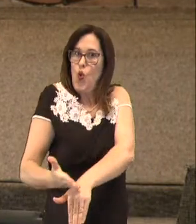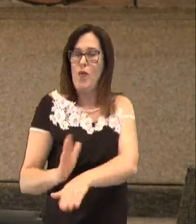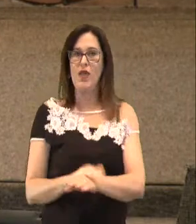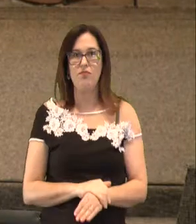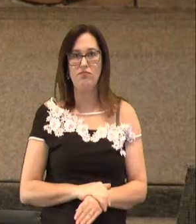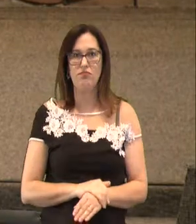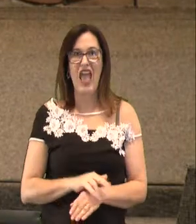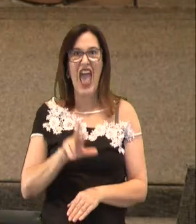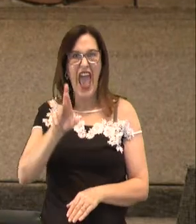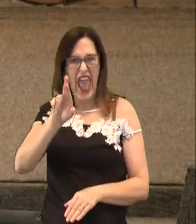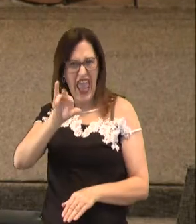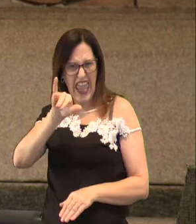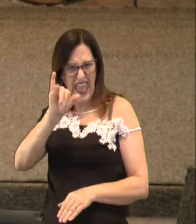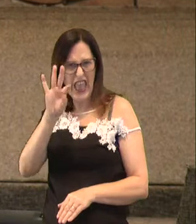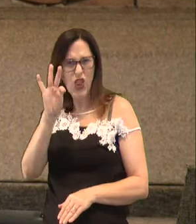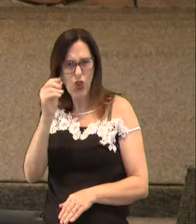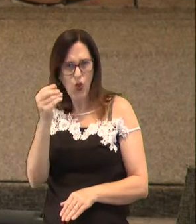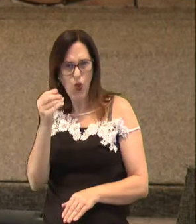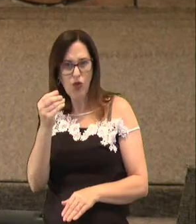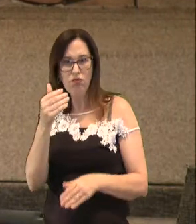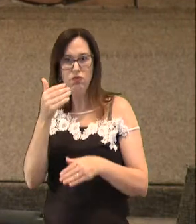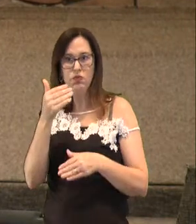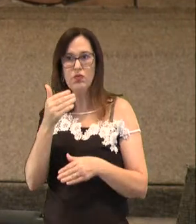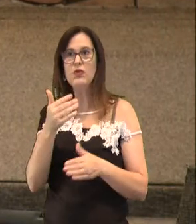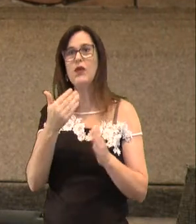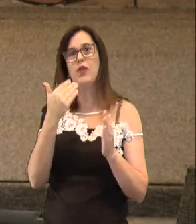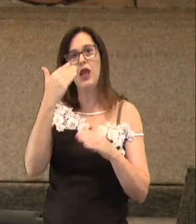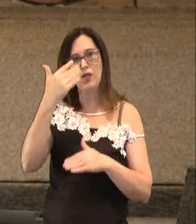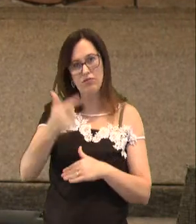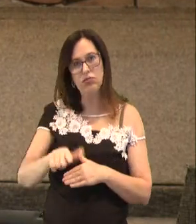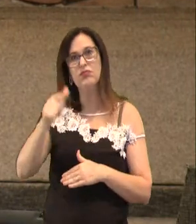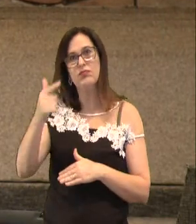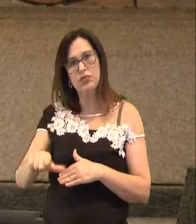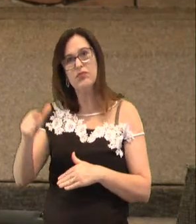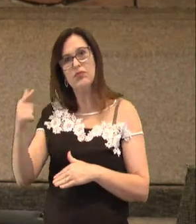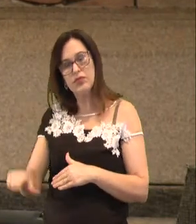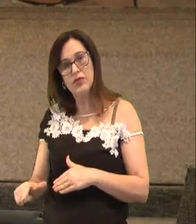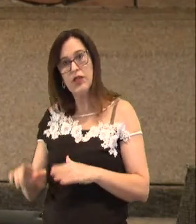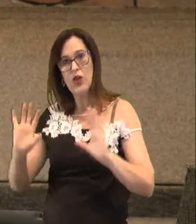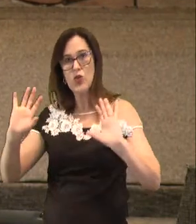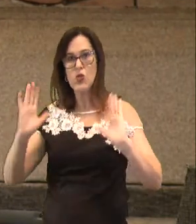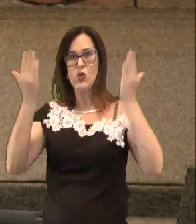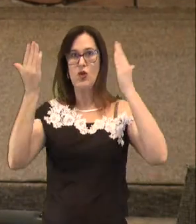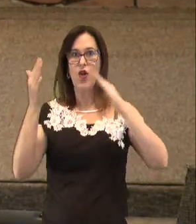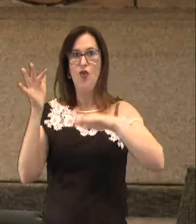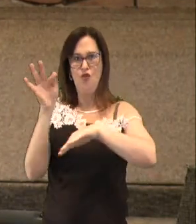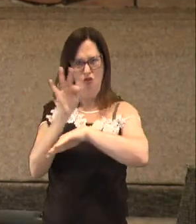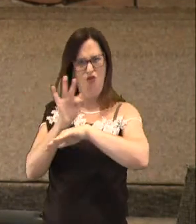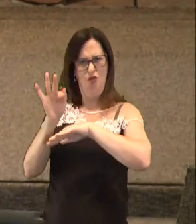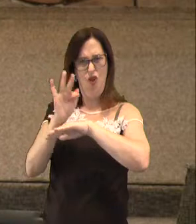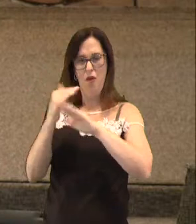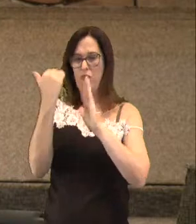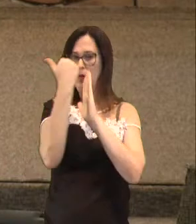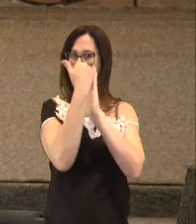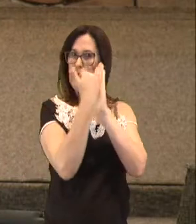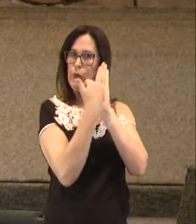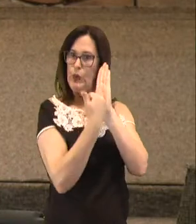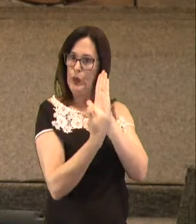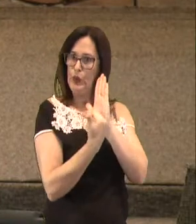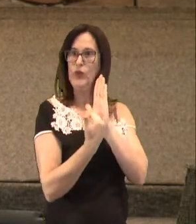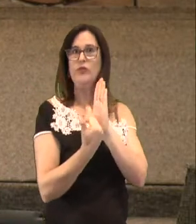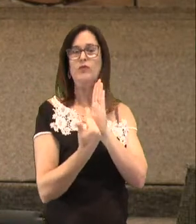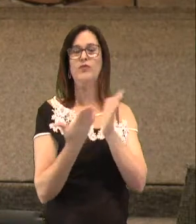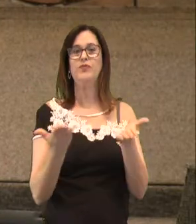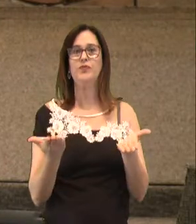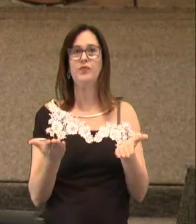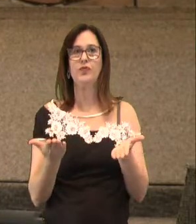Pai era algo que acontecia somente no momento ali de celebração, de uma maneira muito formal, algo muito ritualístico,